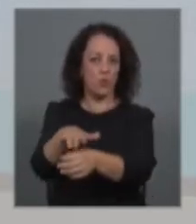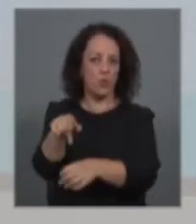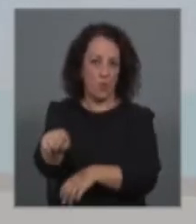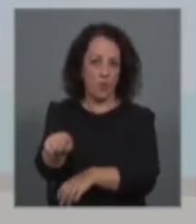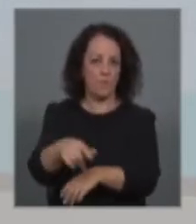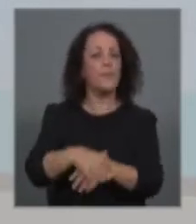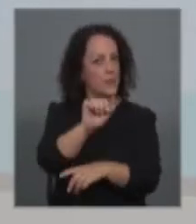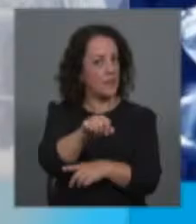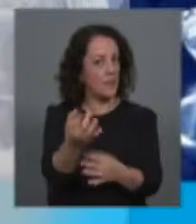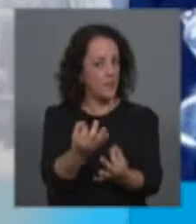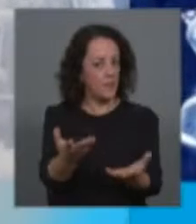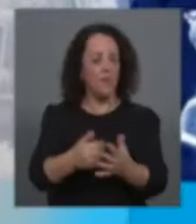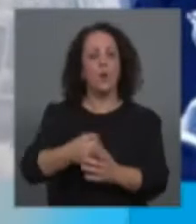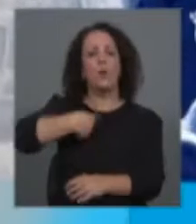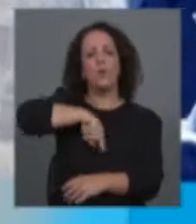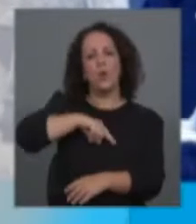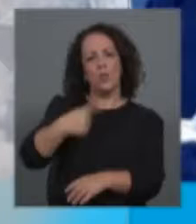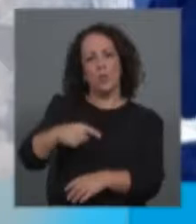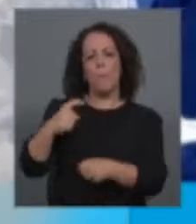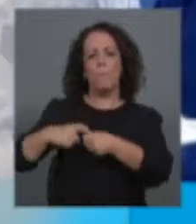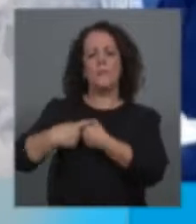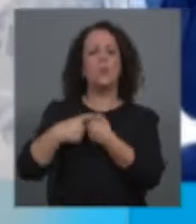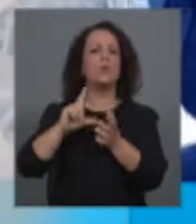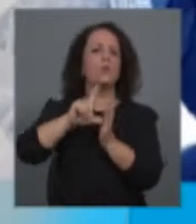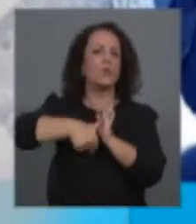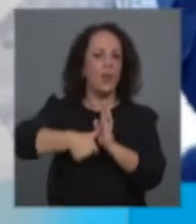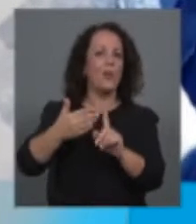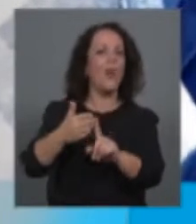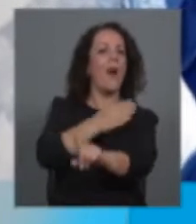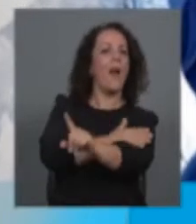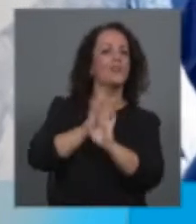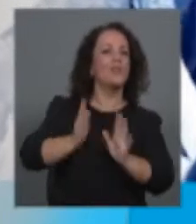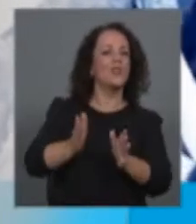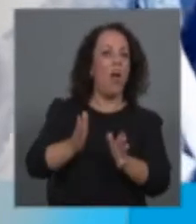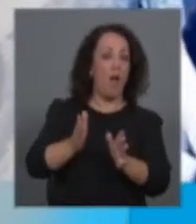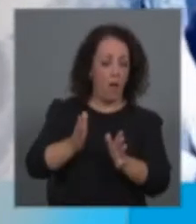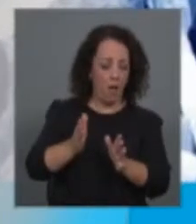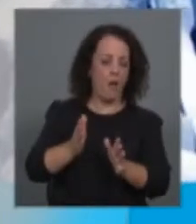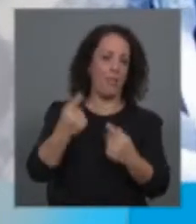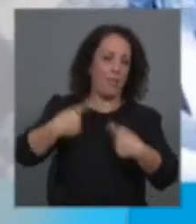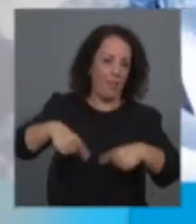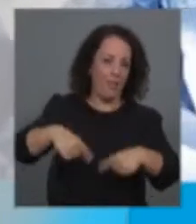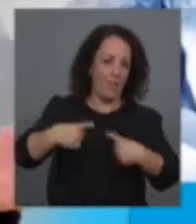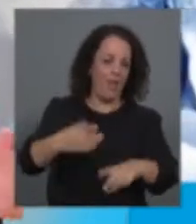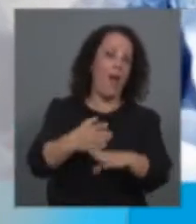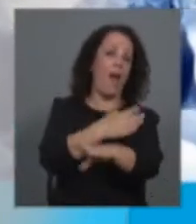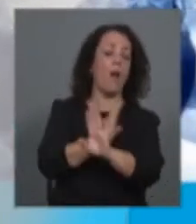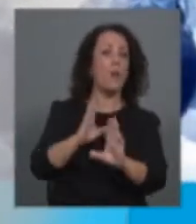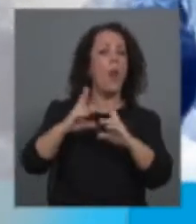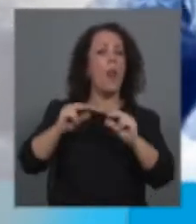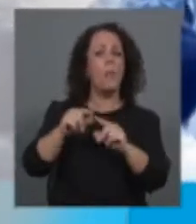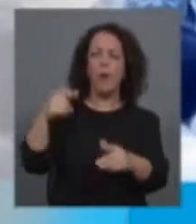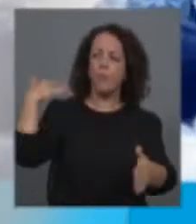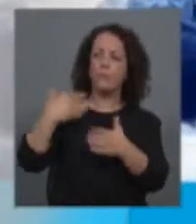concreto. Sim, sem dúvida. Portanto, nós temos os nossos parceiros de projeto que já tínhamos antes desta situação. Portanto, não nos podemos esquecer que o Líbano tem vivido nos